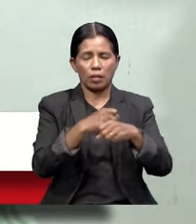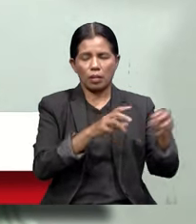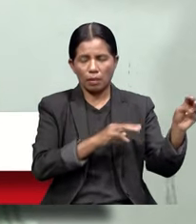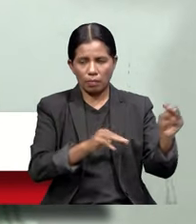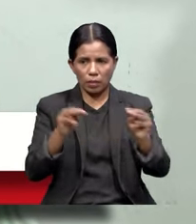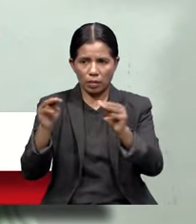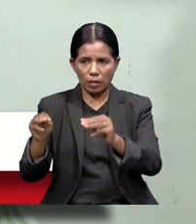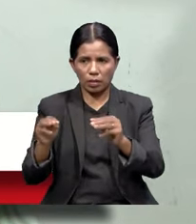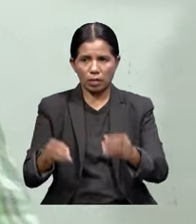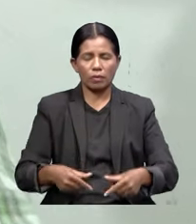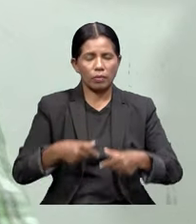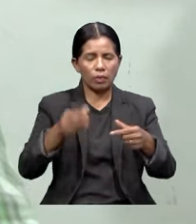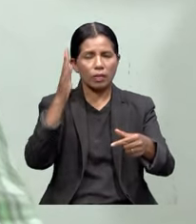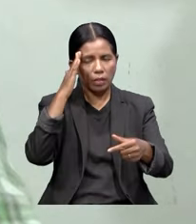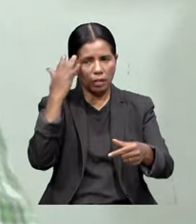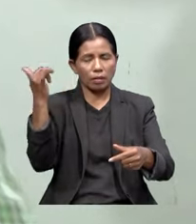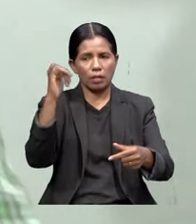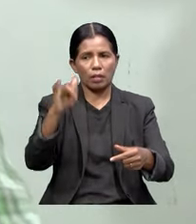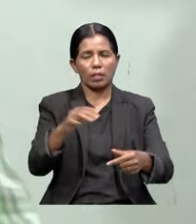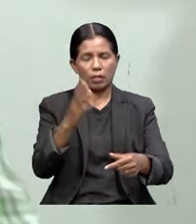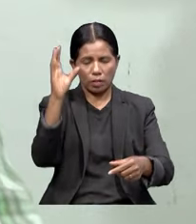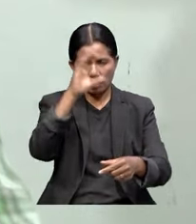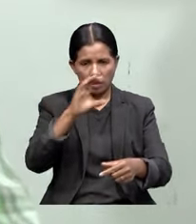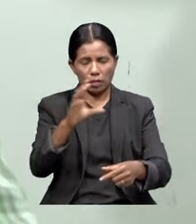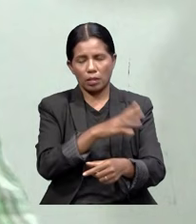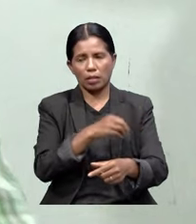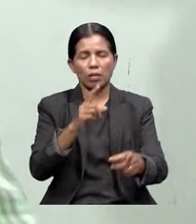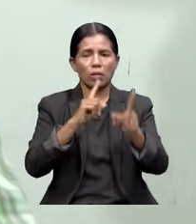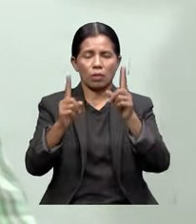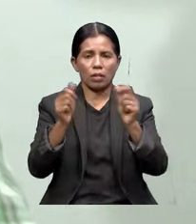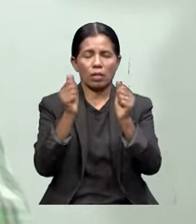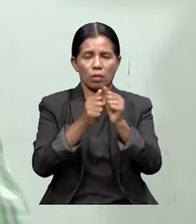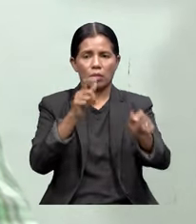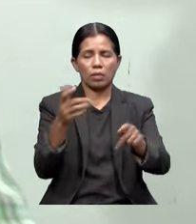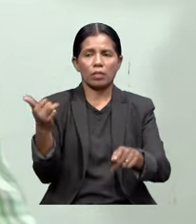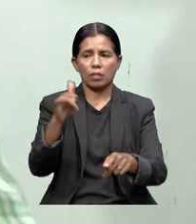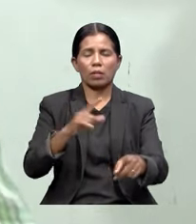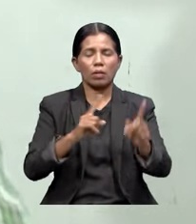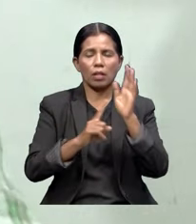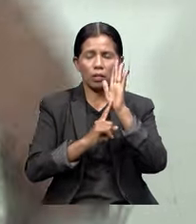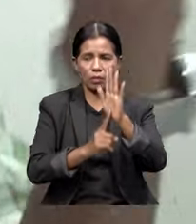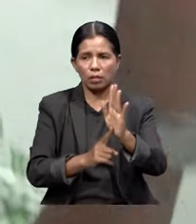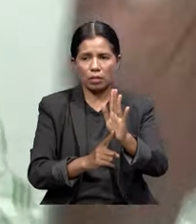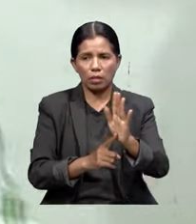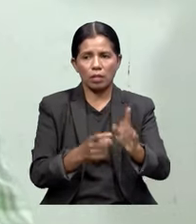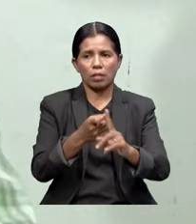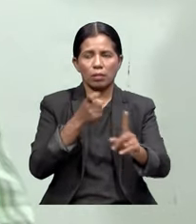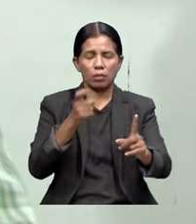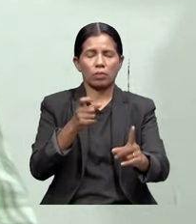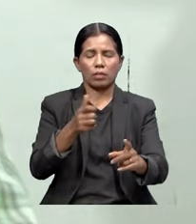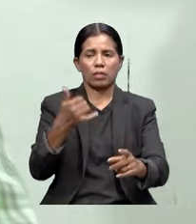se ni po hatene basira halo aproxima sa un preso se pulia direta pulia po hatene basira e lihus mica podi